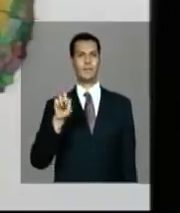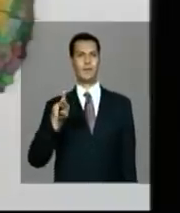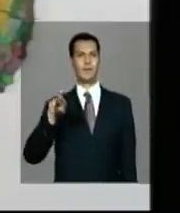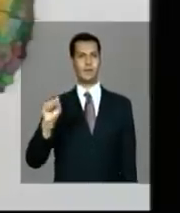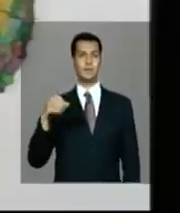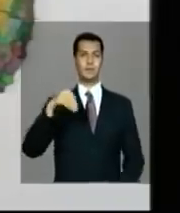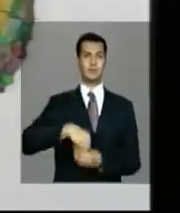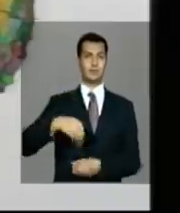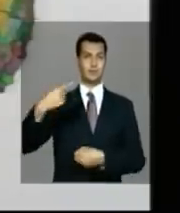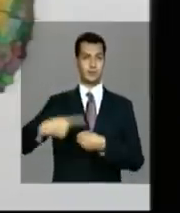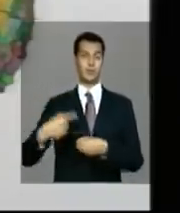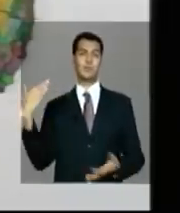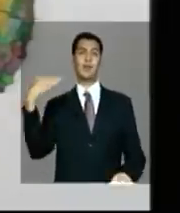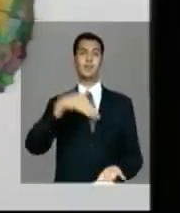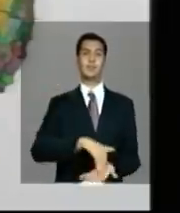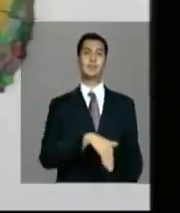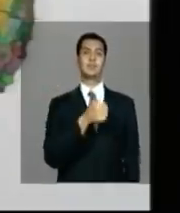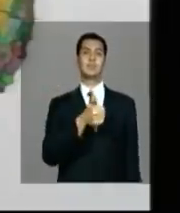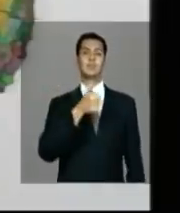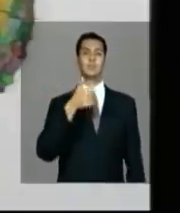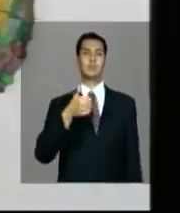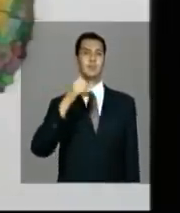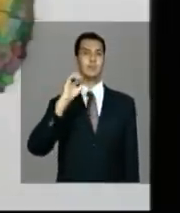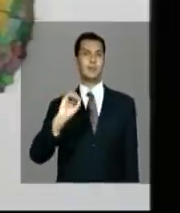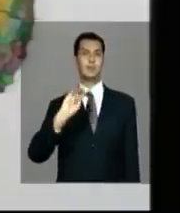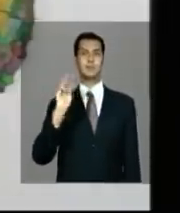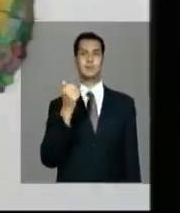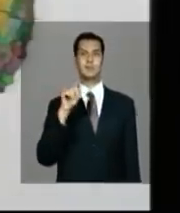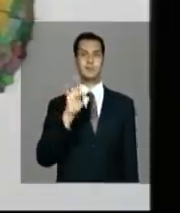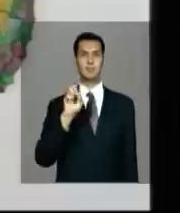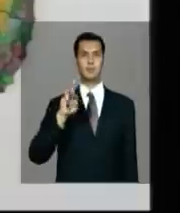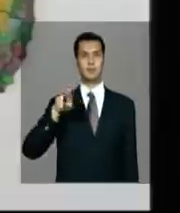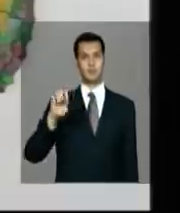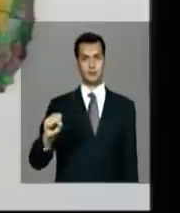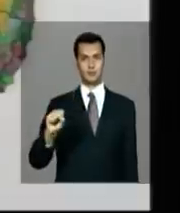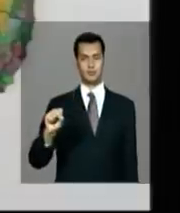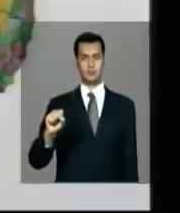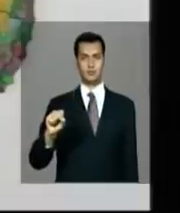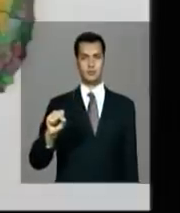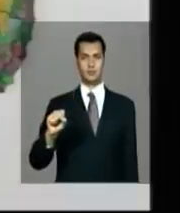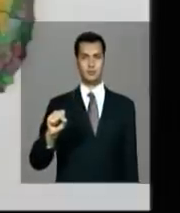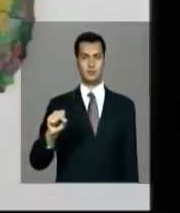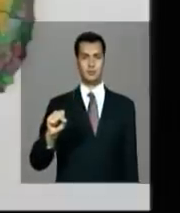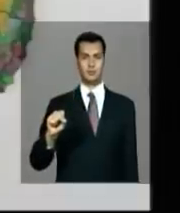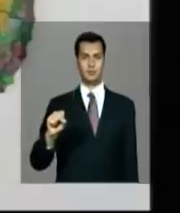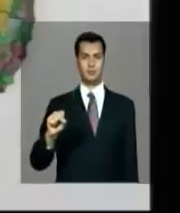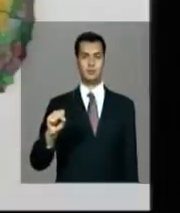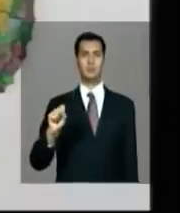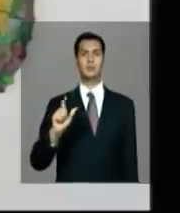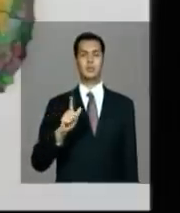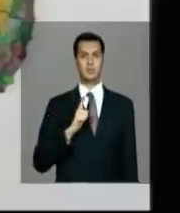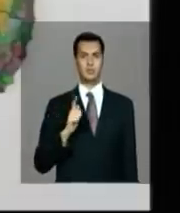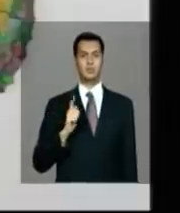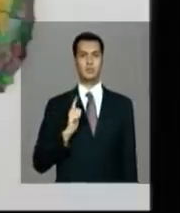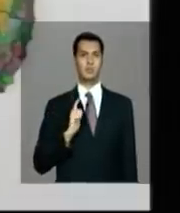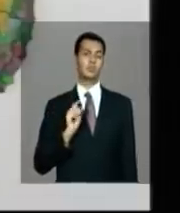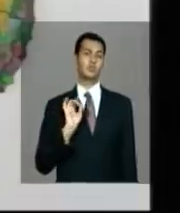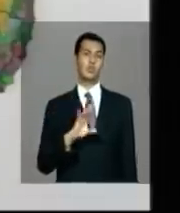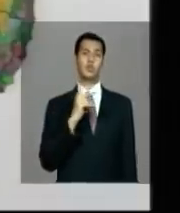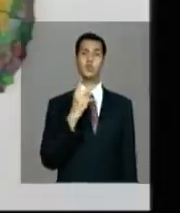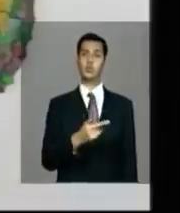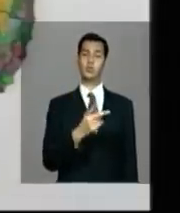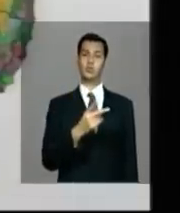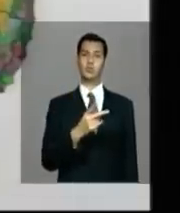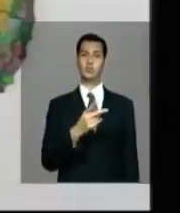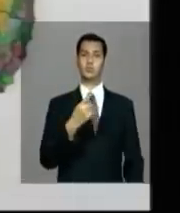metropolitanas até 110 ha a área do módulo fiscal que pegam dois municípios apenas no Mato Grosso do